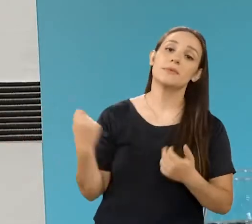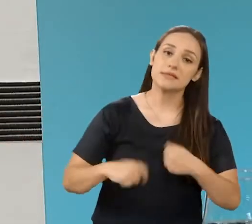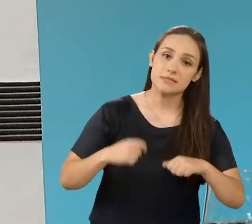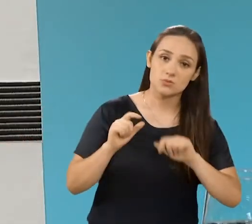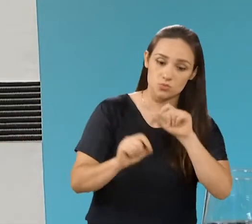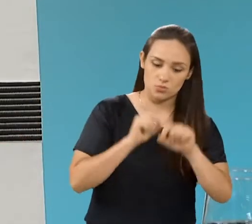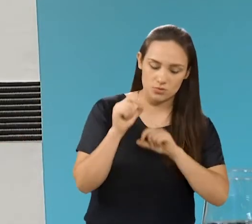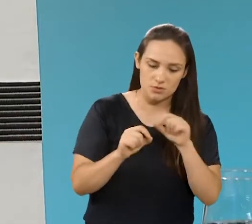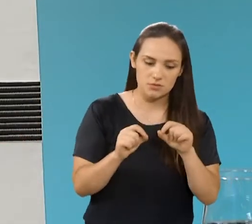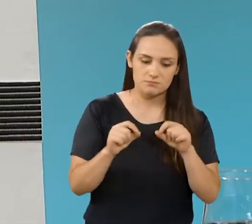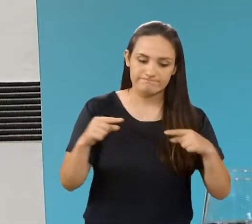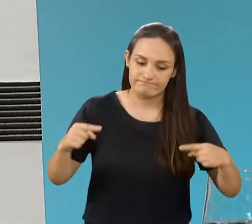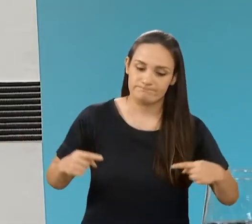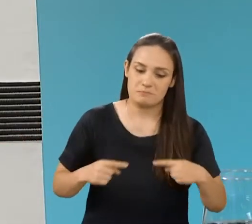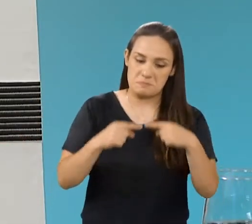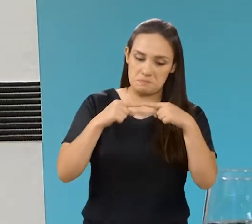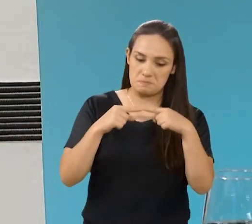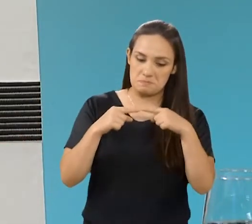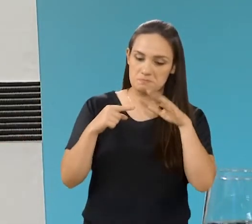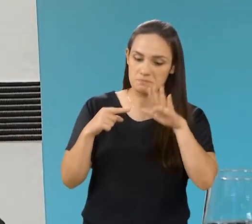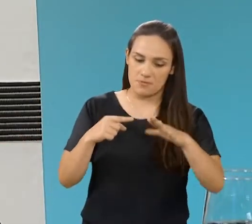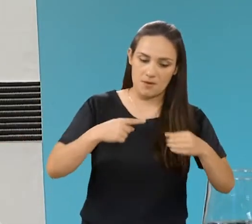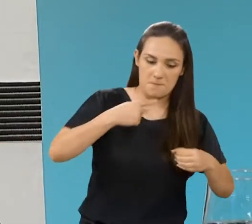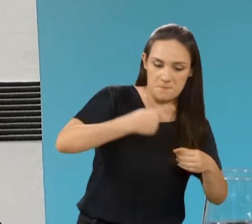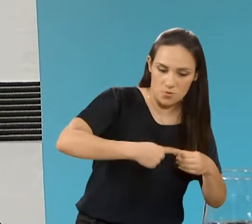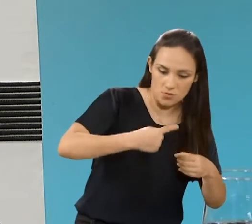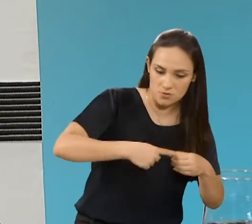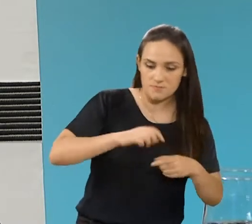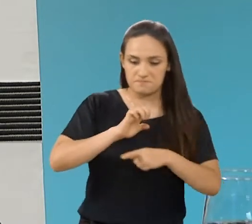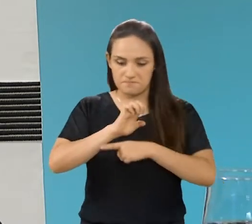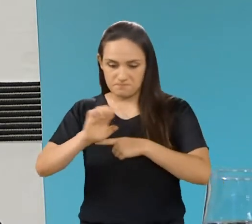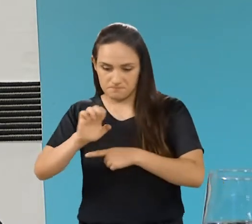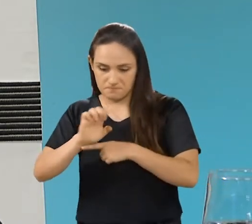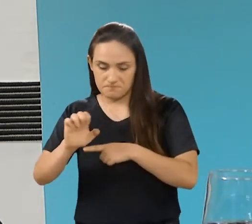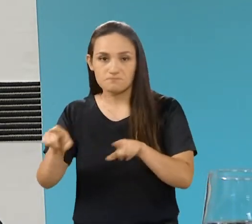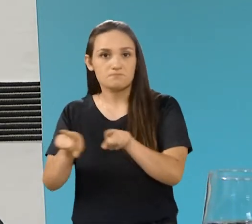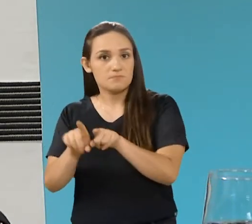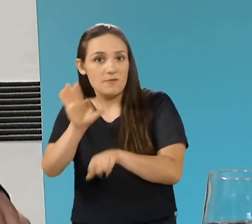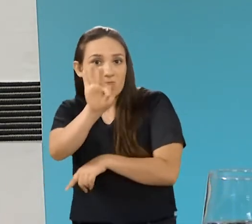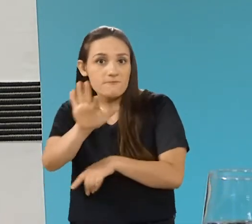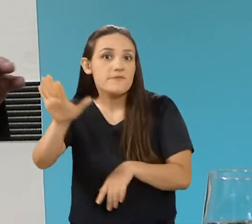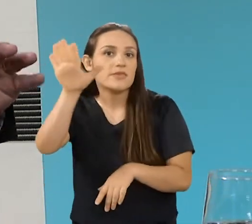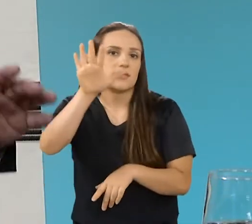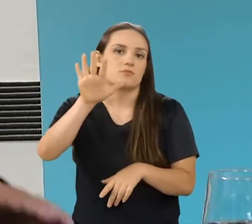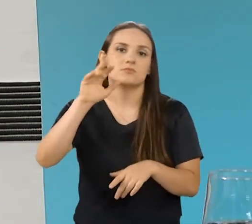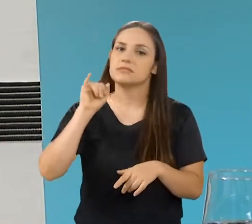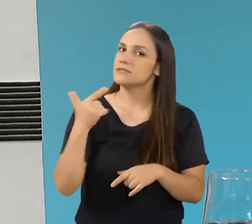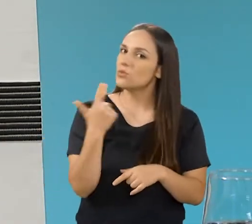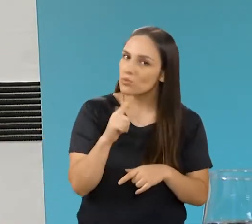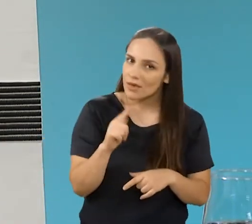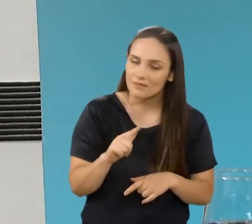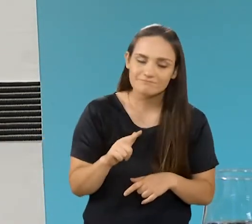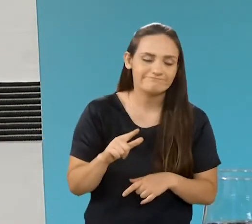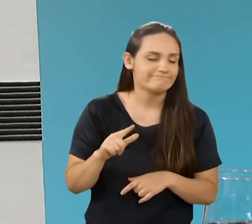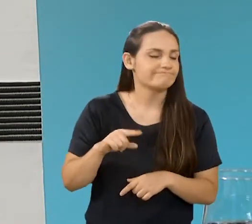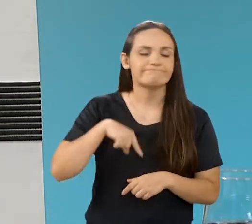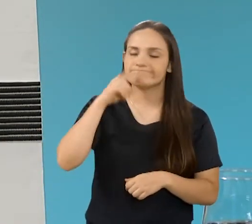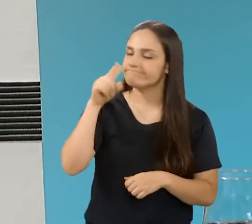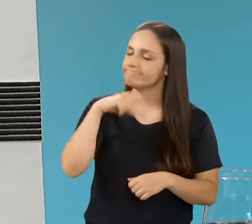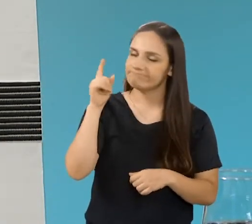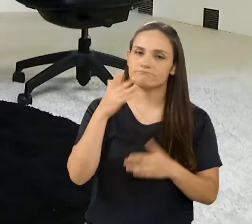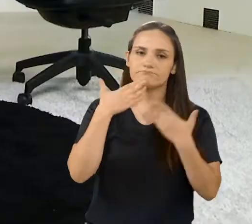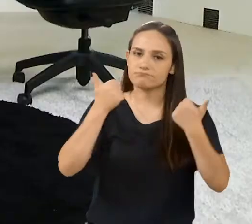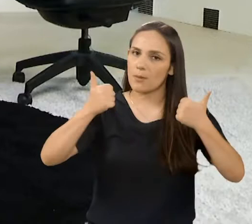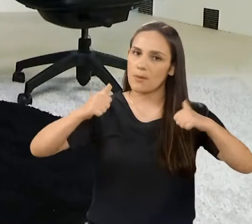uma fina sintonia entre o município, o Estado e a União. Sem isso, nós vamos ter um dano maior ainda.